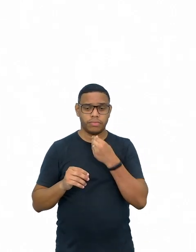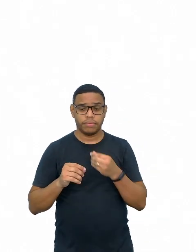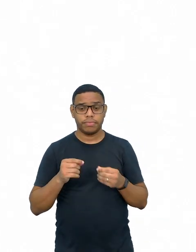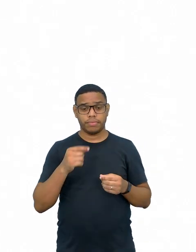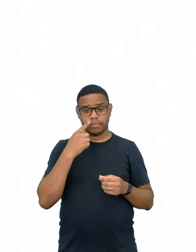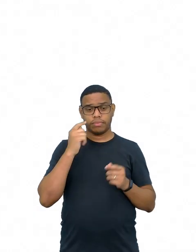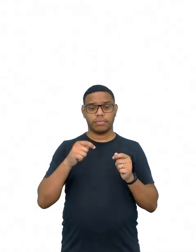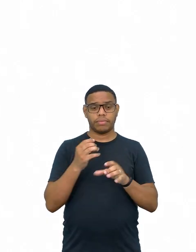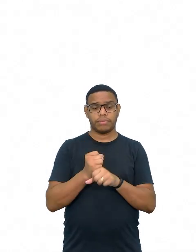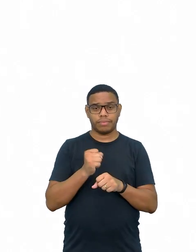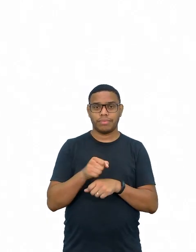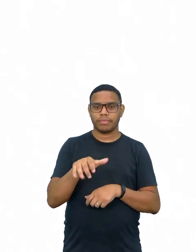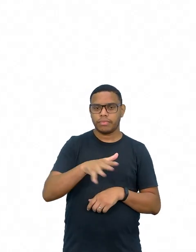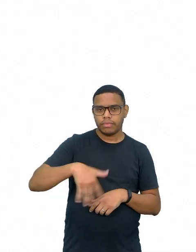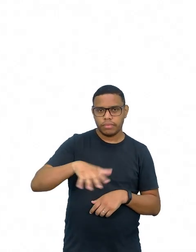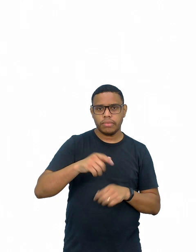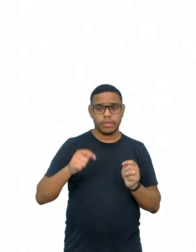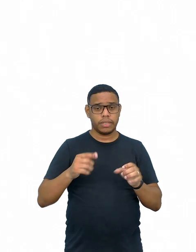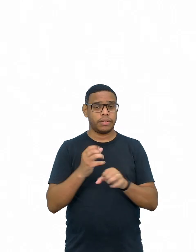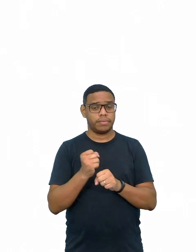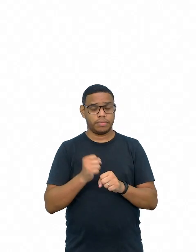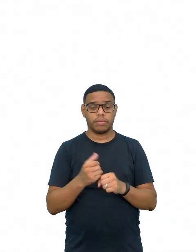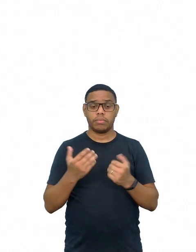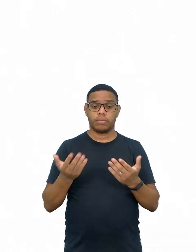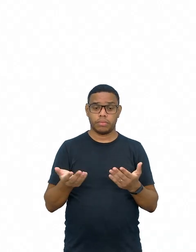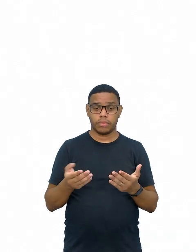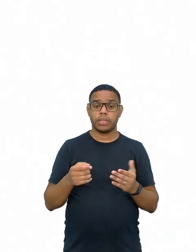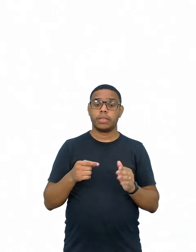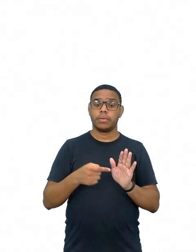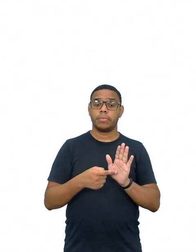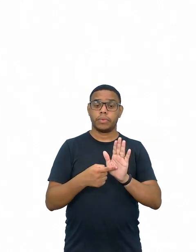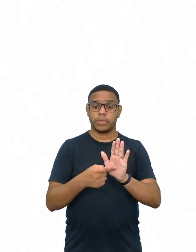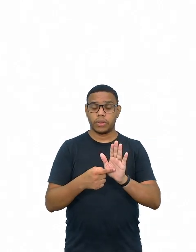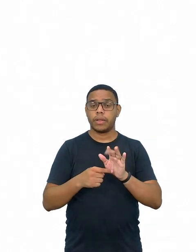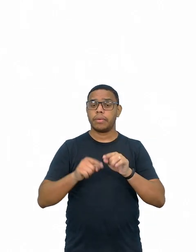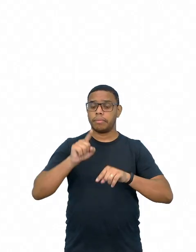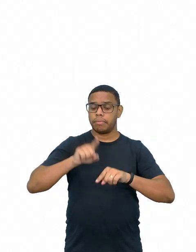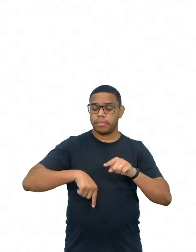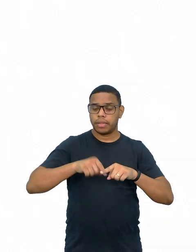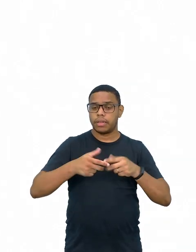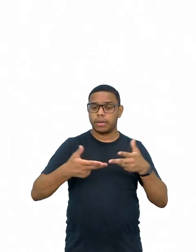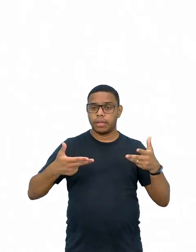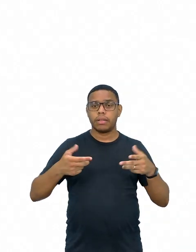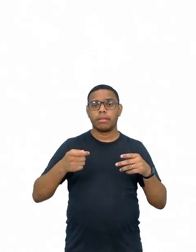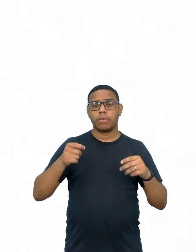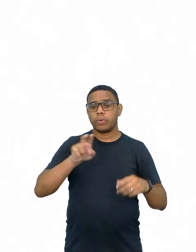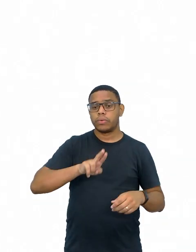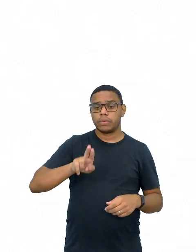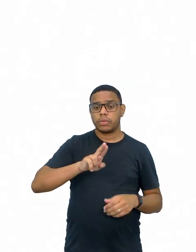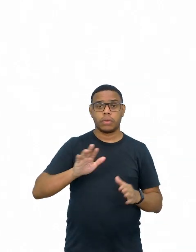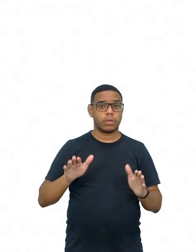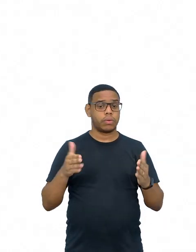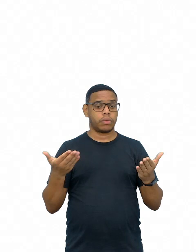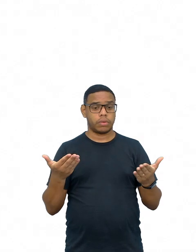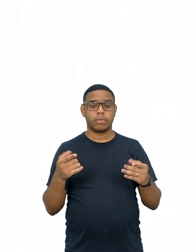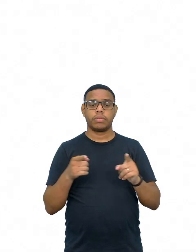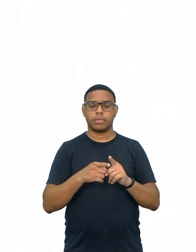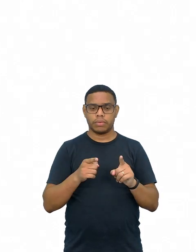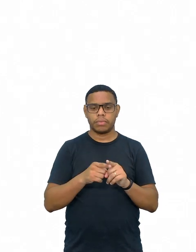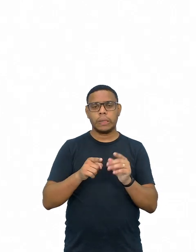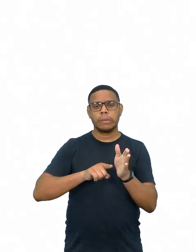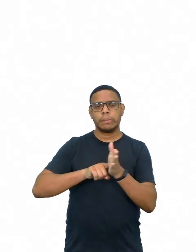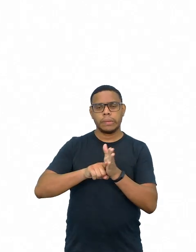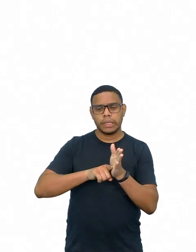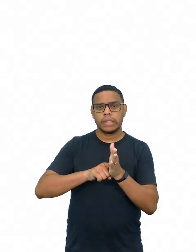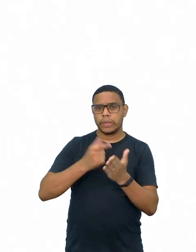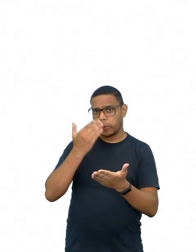poder calcular área, né? Indicar material a ser utilizado, assim como fontes de